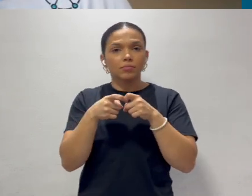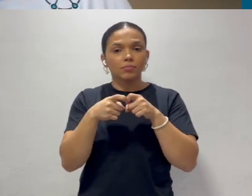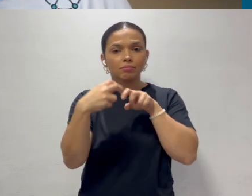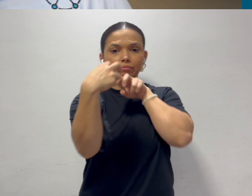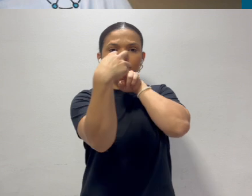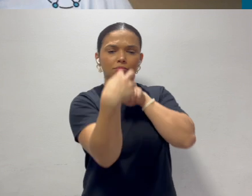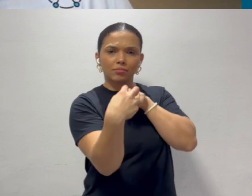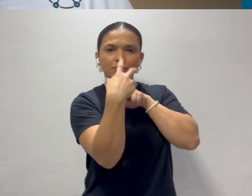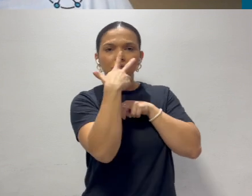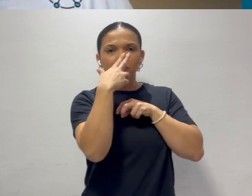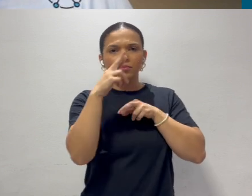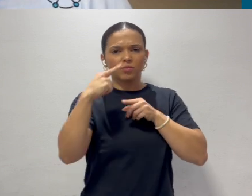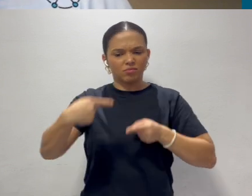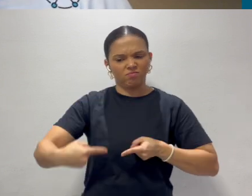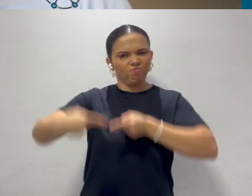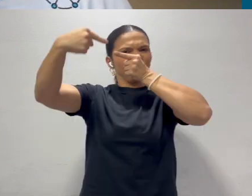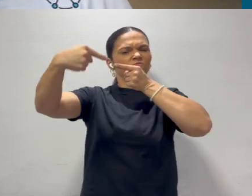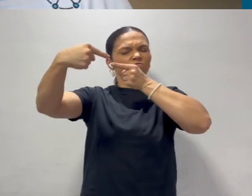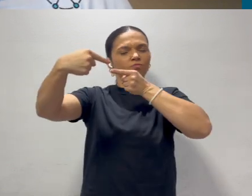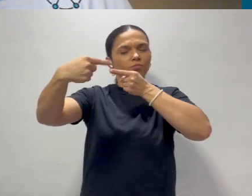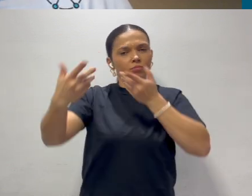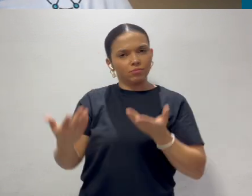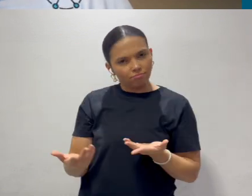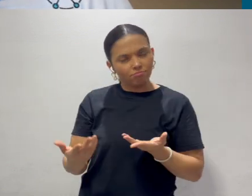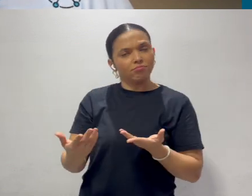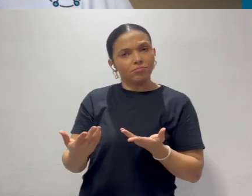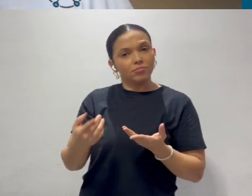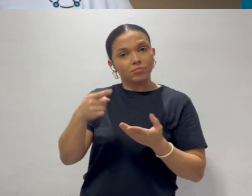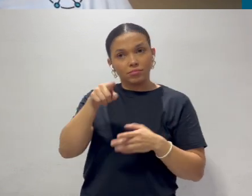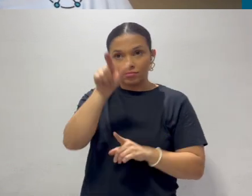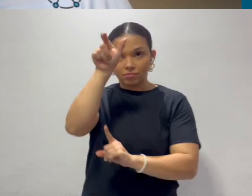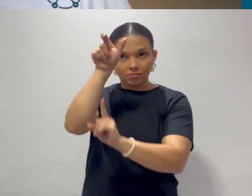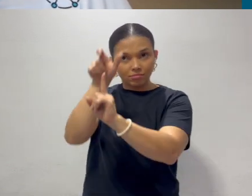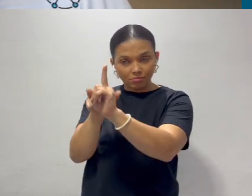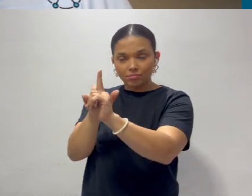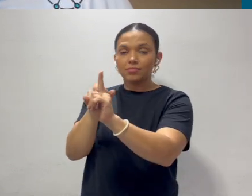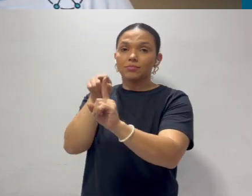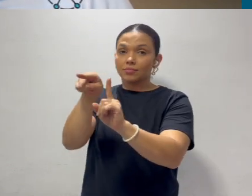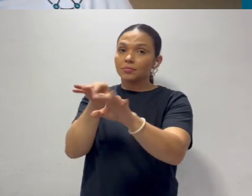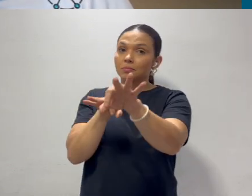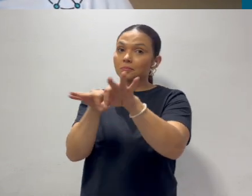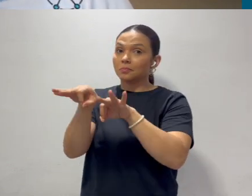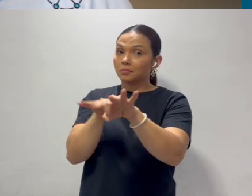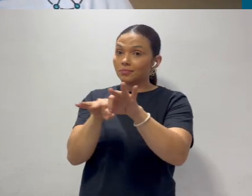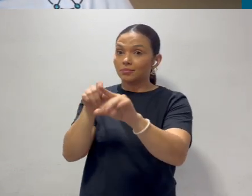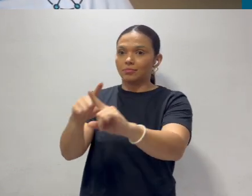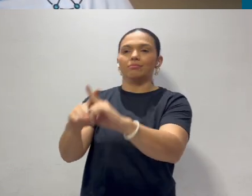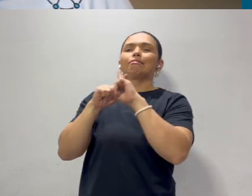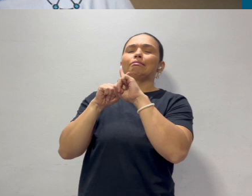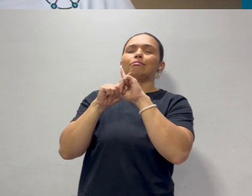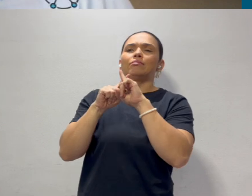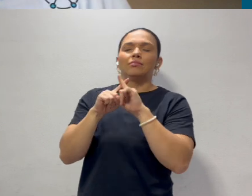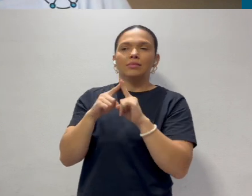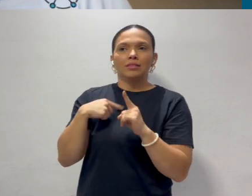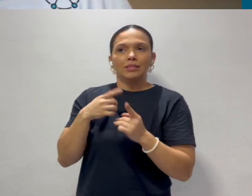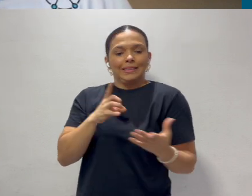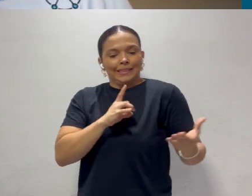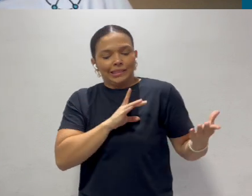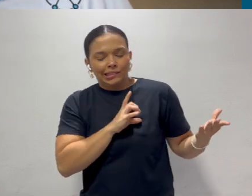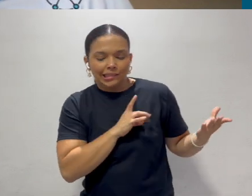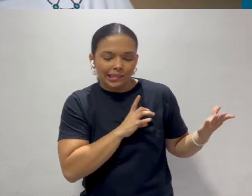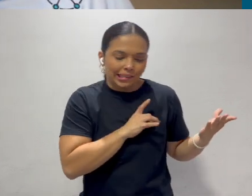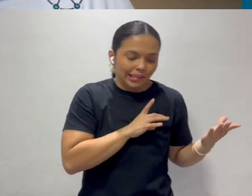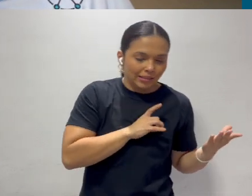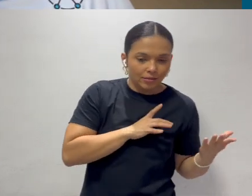lá da mesa está um adversário seu. Do lado de lá tem uma pessoa que está preparada para negar o seu